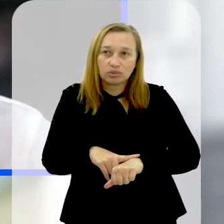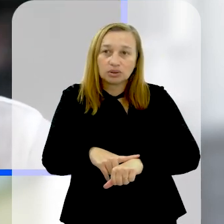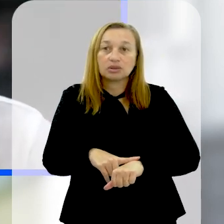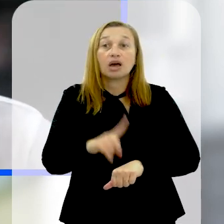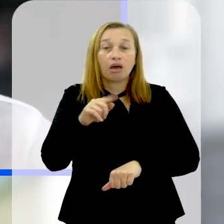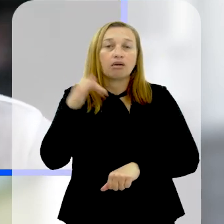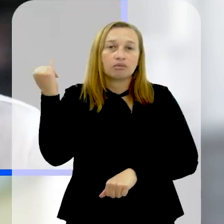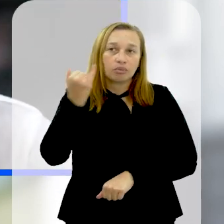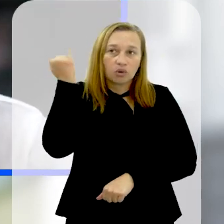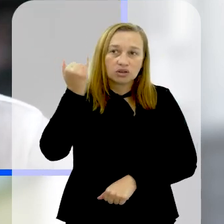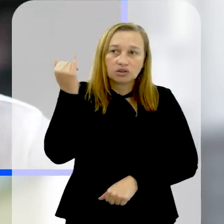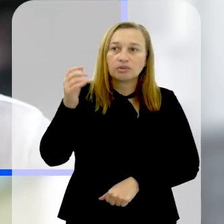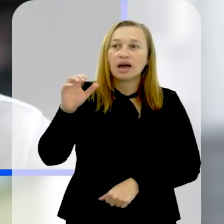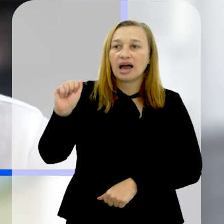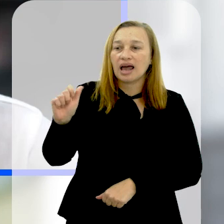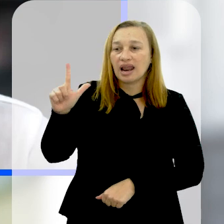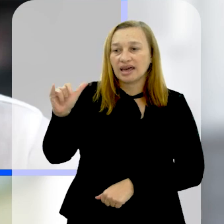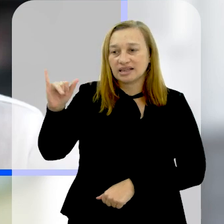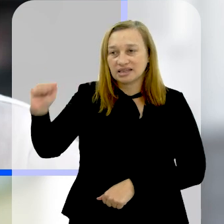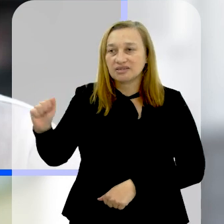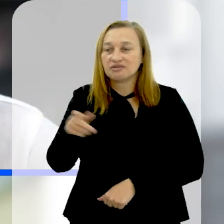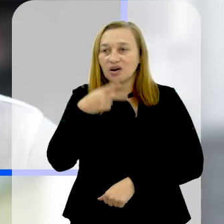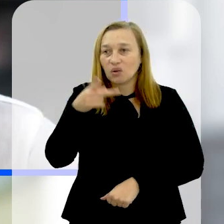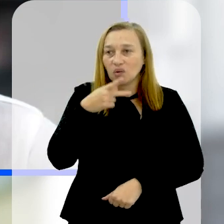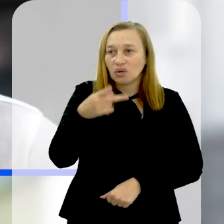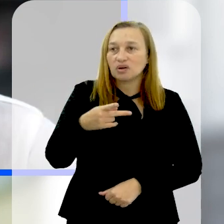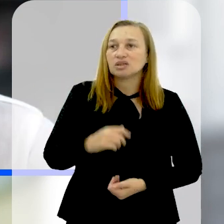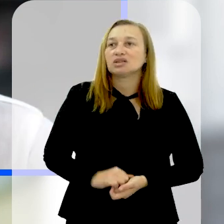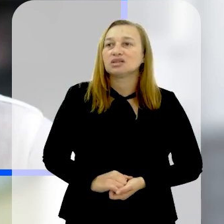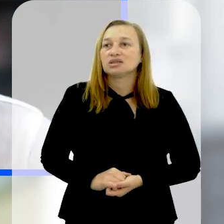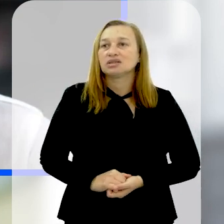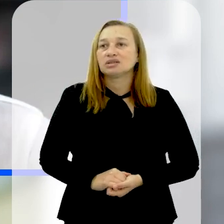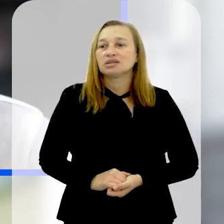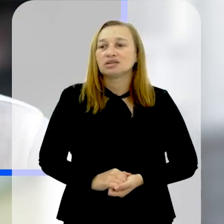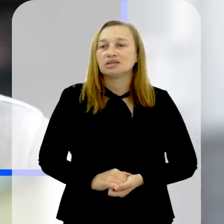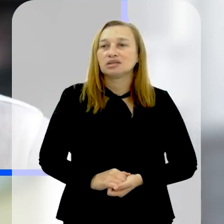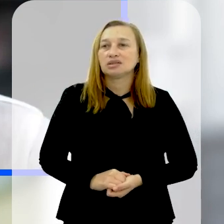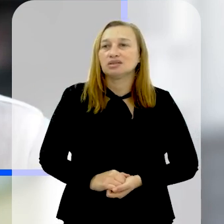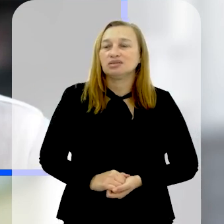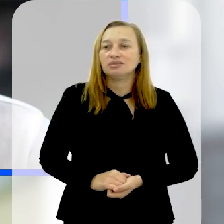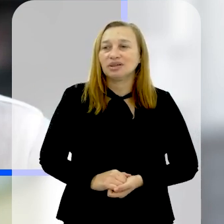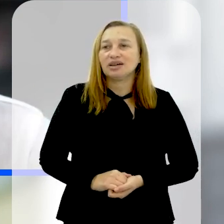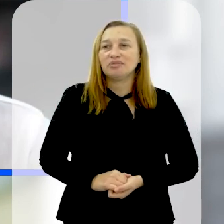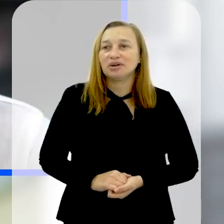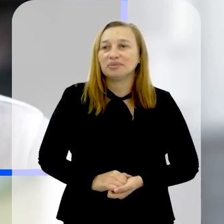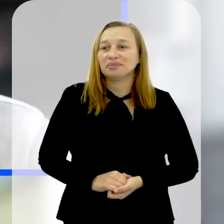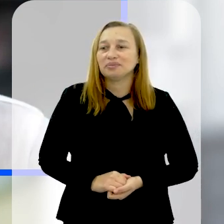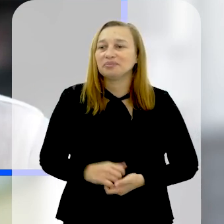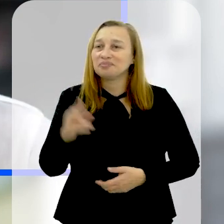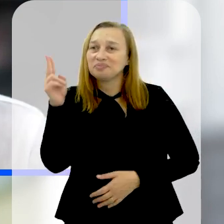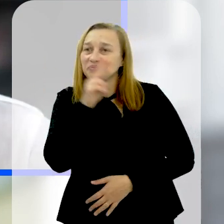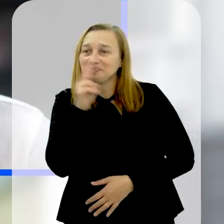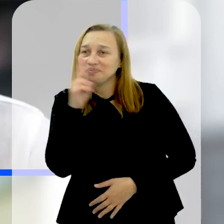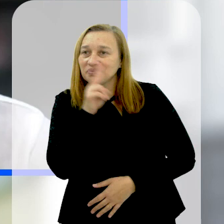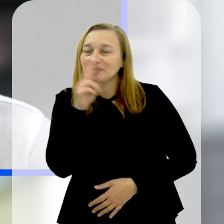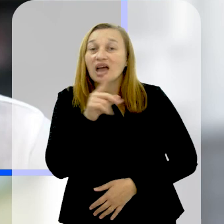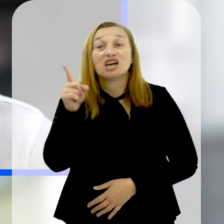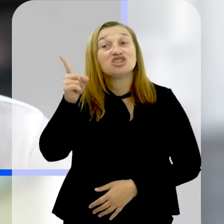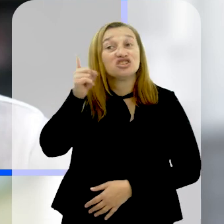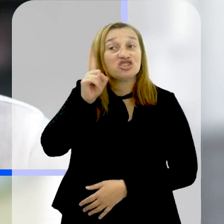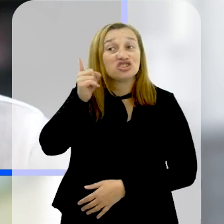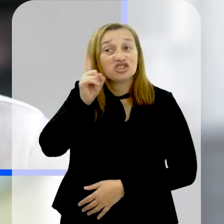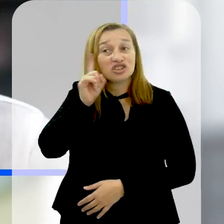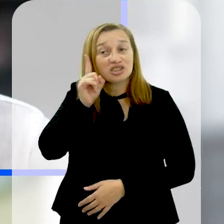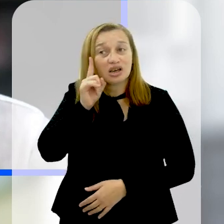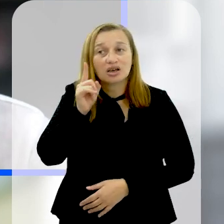do tempo é muito importante, como a Alexia falou, que a gente fica realmente nessa correria